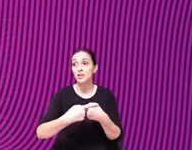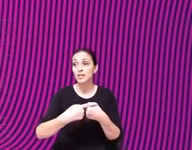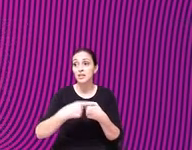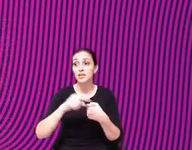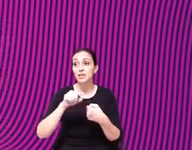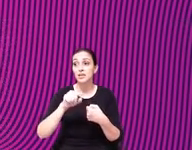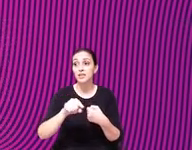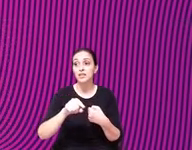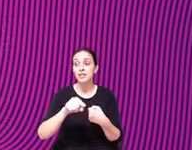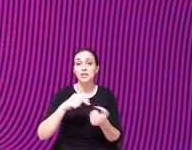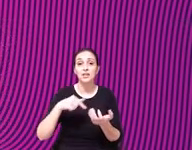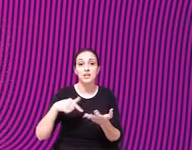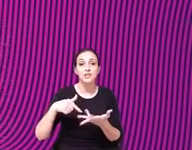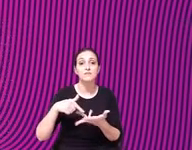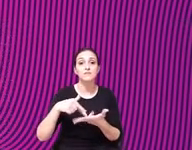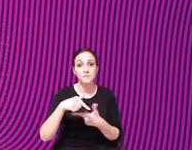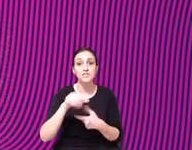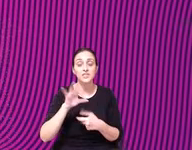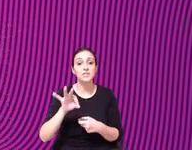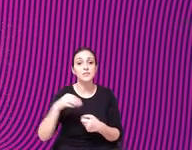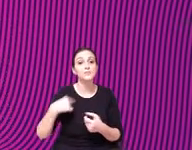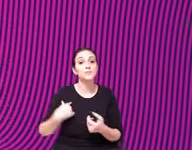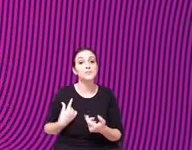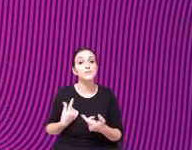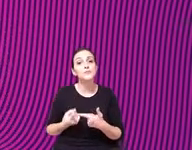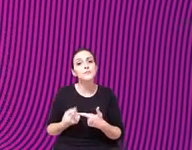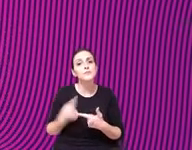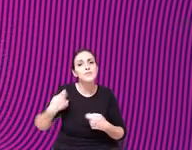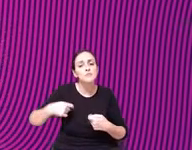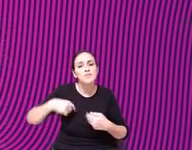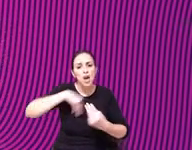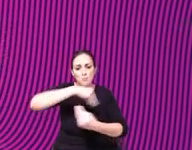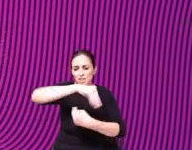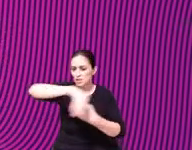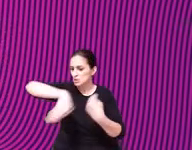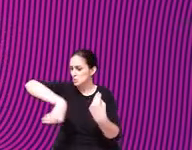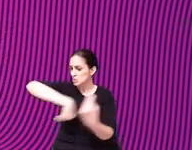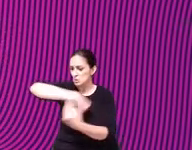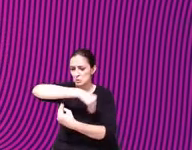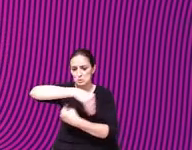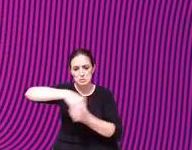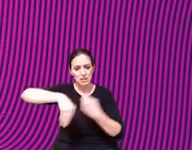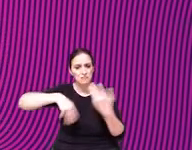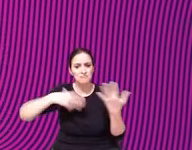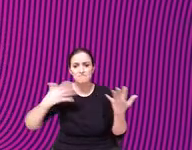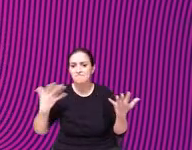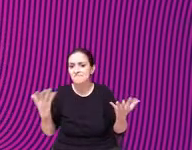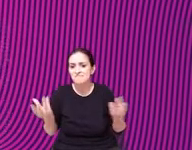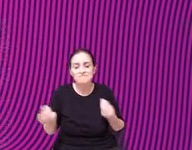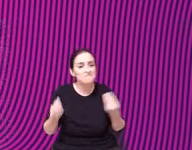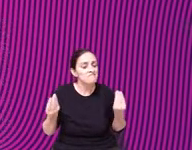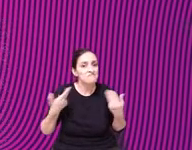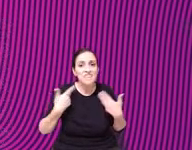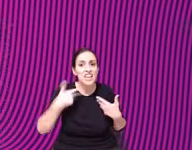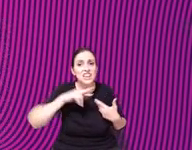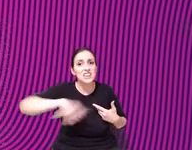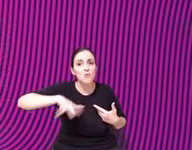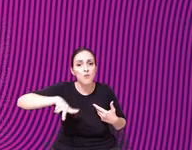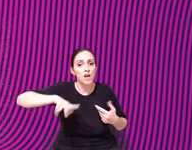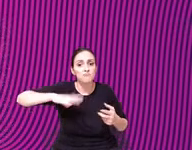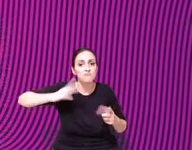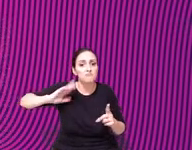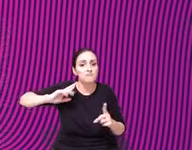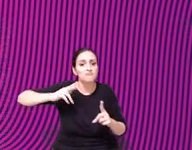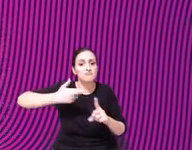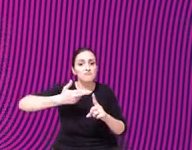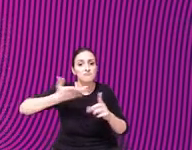não vão ser acompanhados, e daí com essa mistura, né, desse mix, muitas vezes ele não é referenciado para um